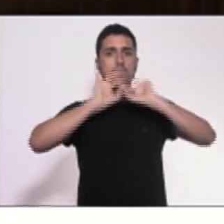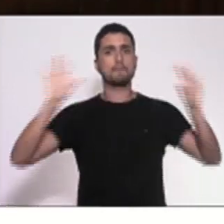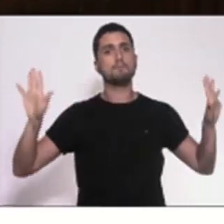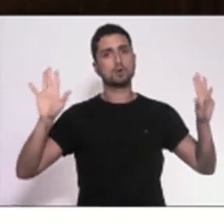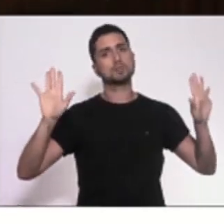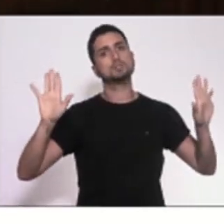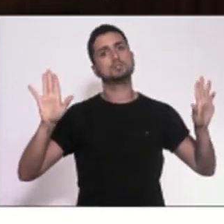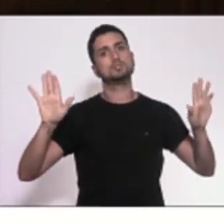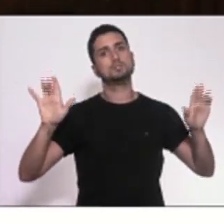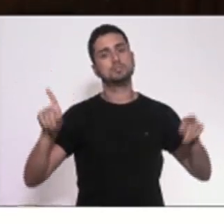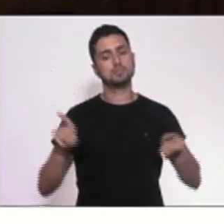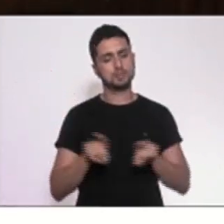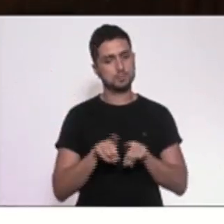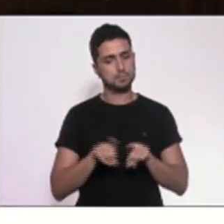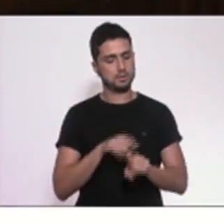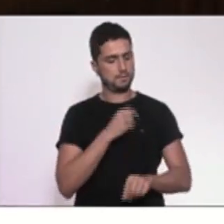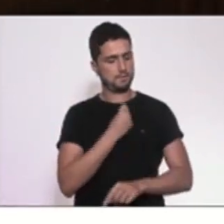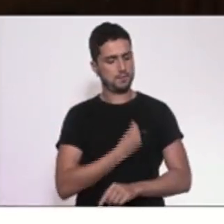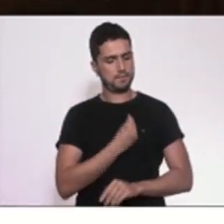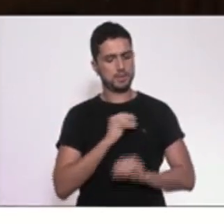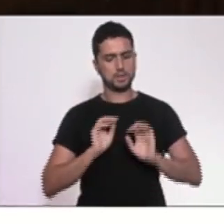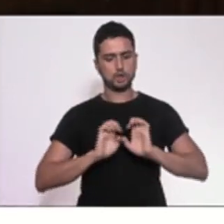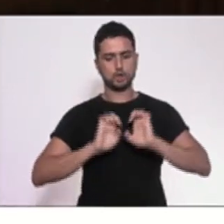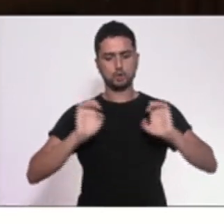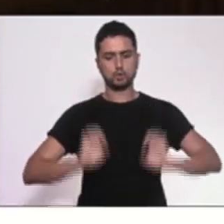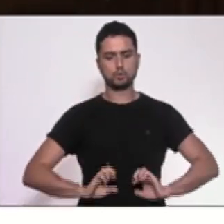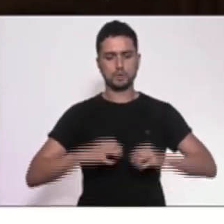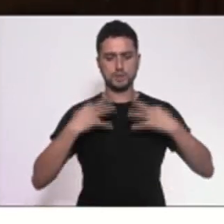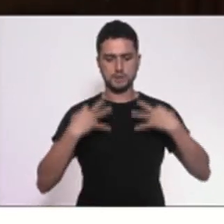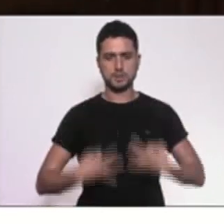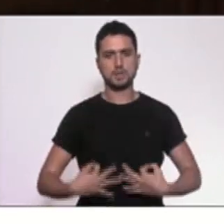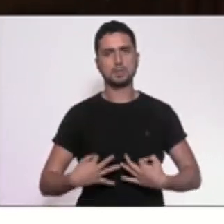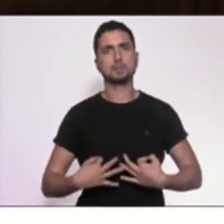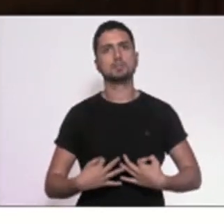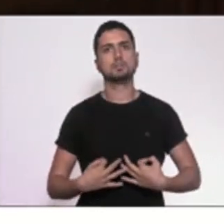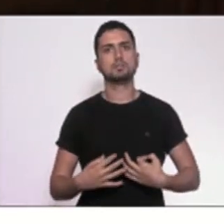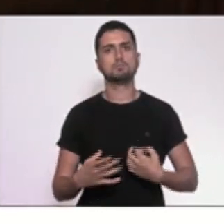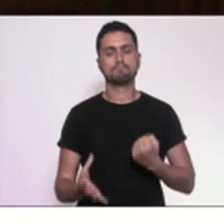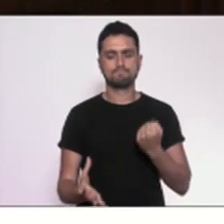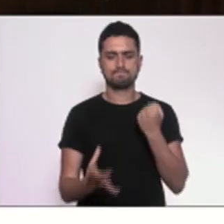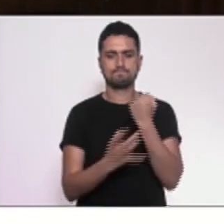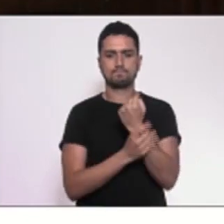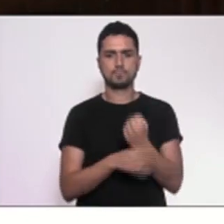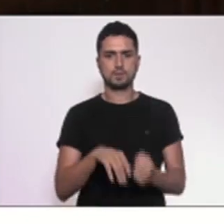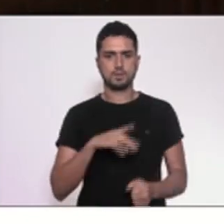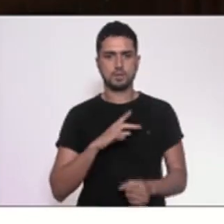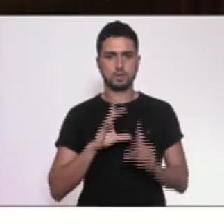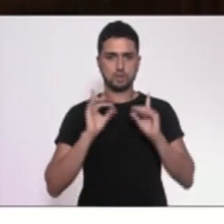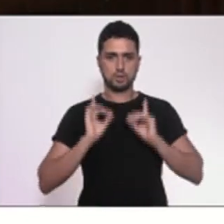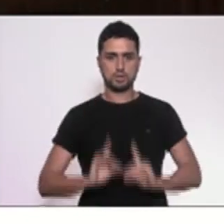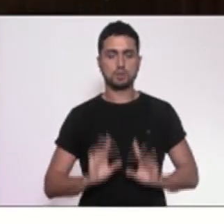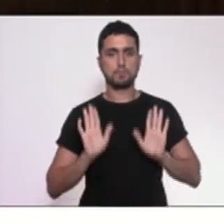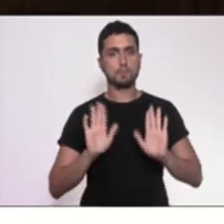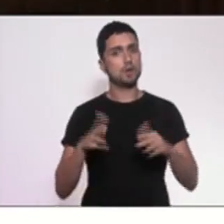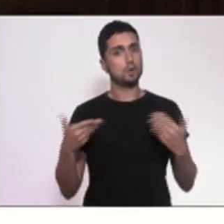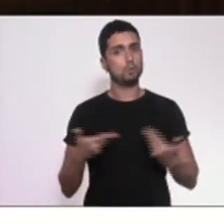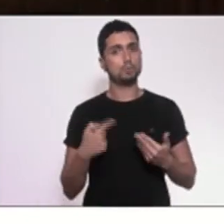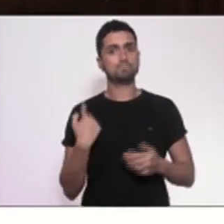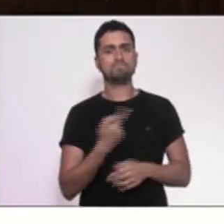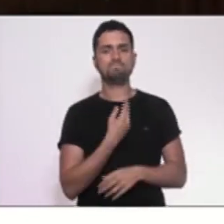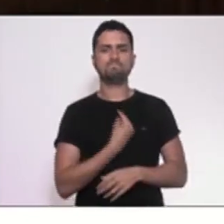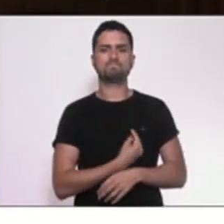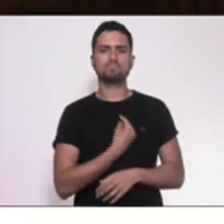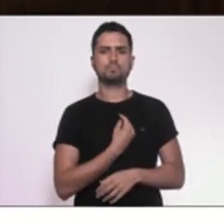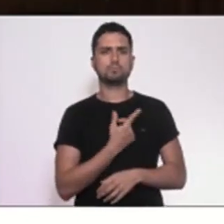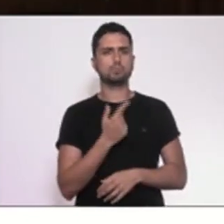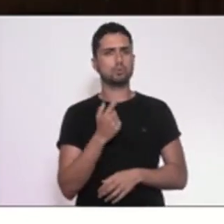transformações estruturais que garantam direitos sociais na nossa sociedade. Mas hoje o que a gente está vivendo é um ponto